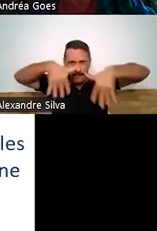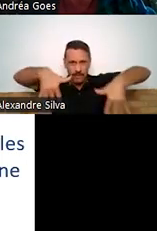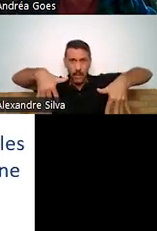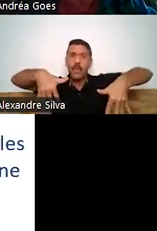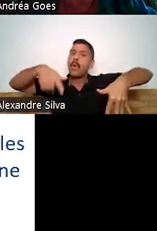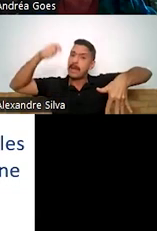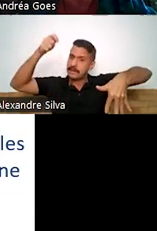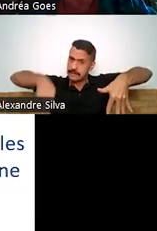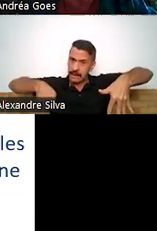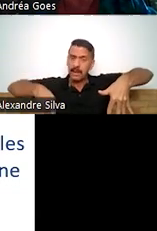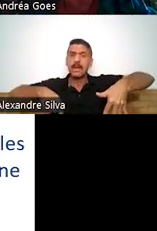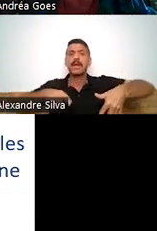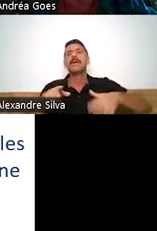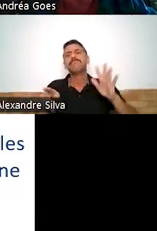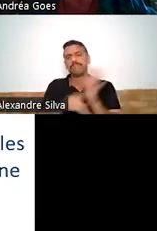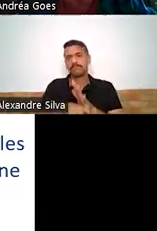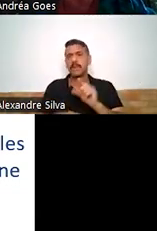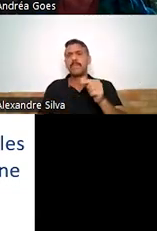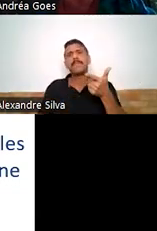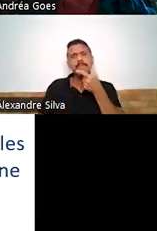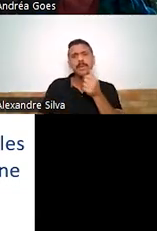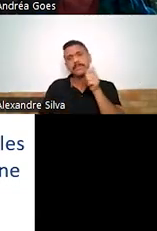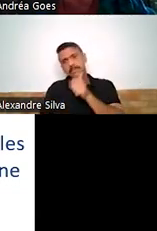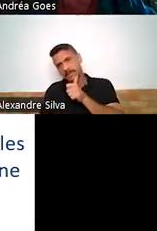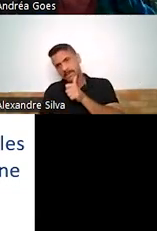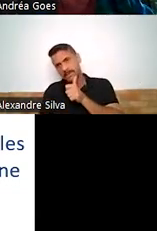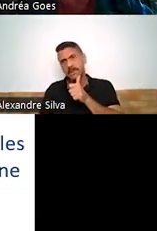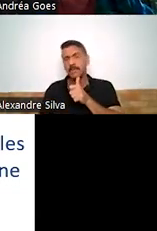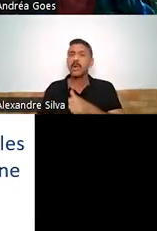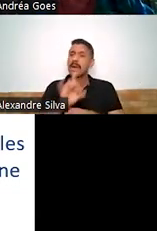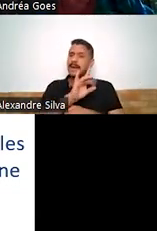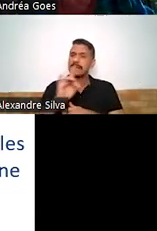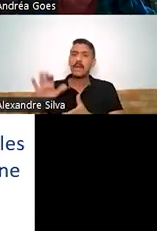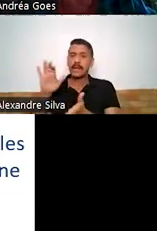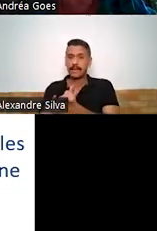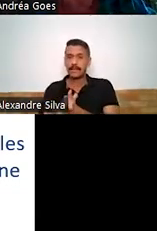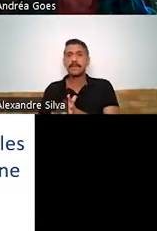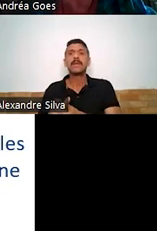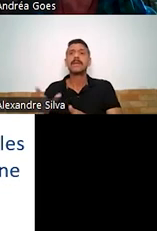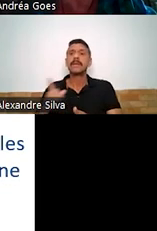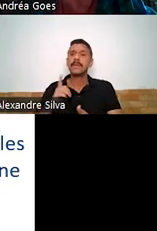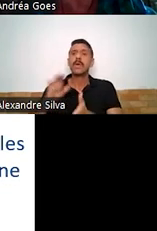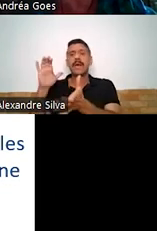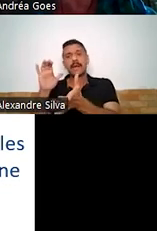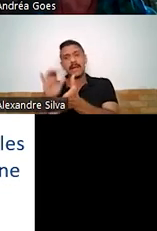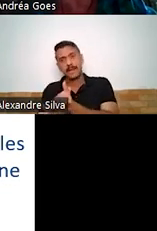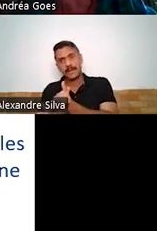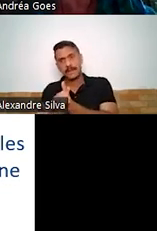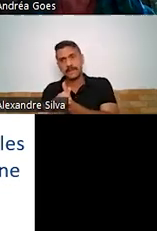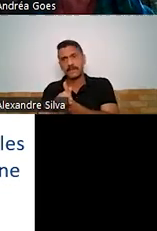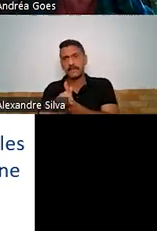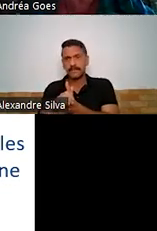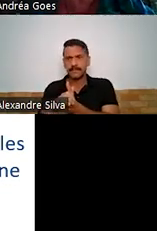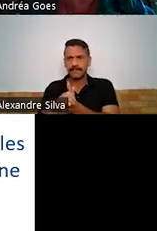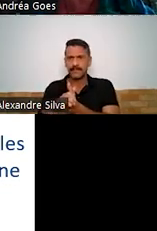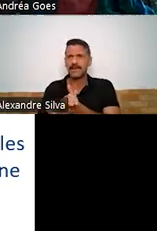só o clássico masculino, feminino, casamento, mas a gente tem aqui casamento, como